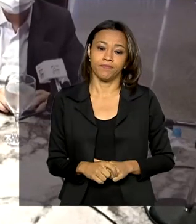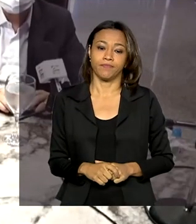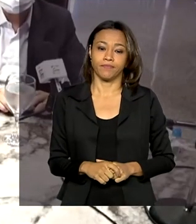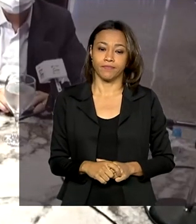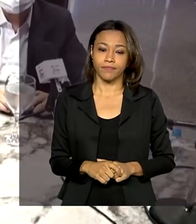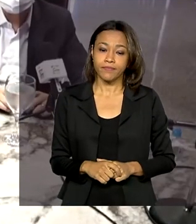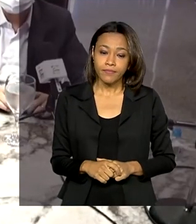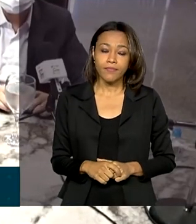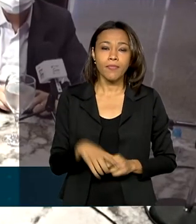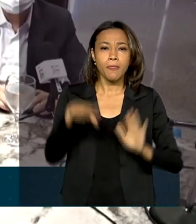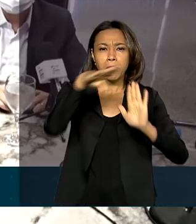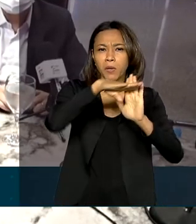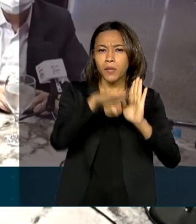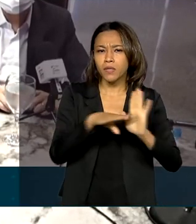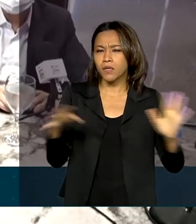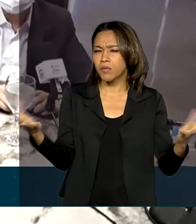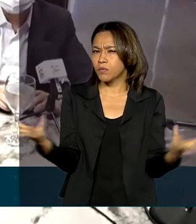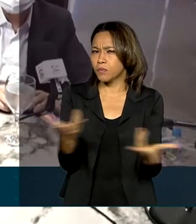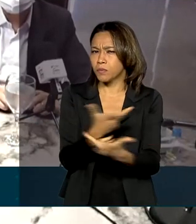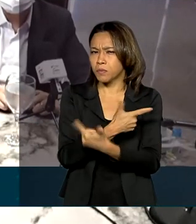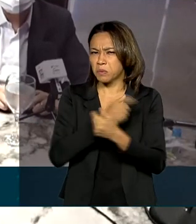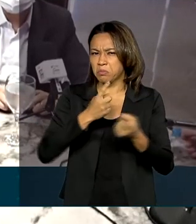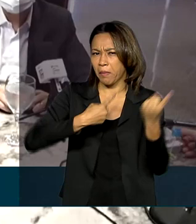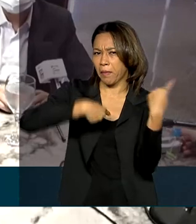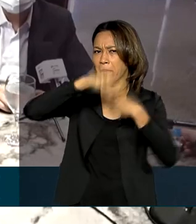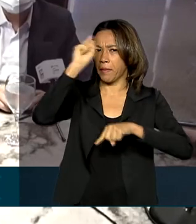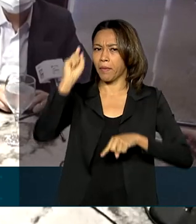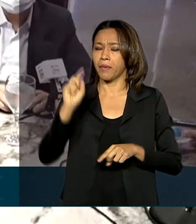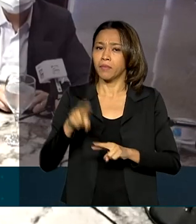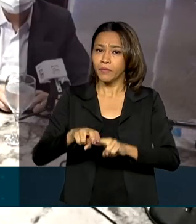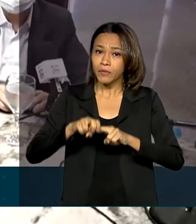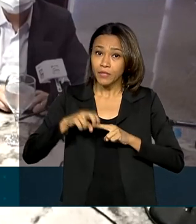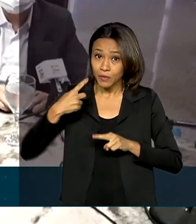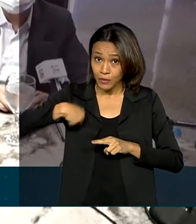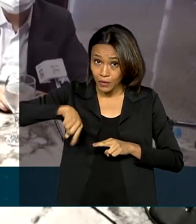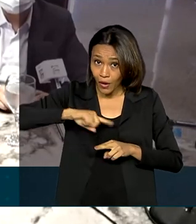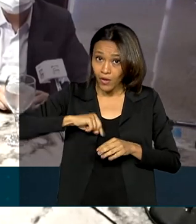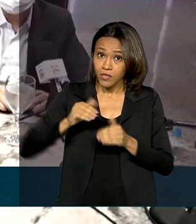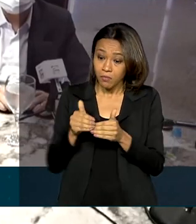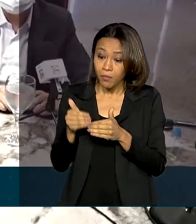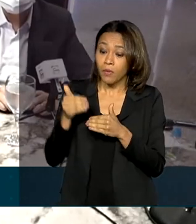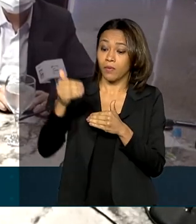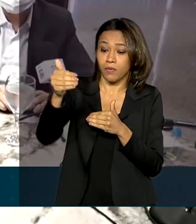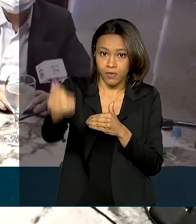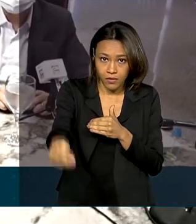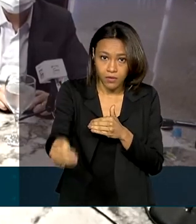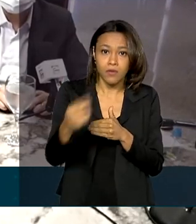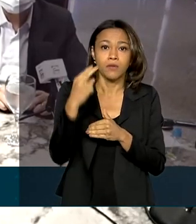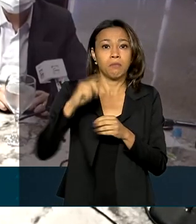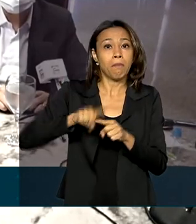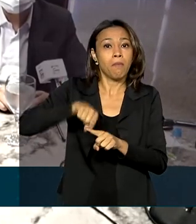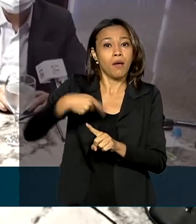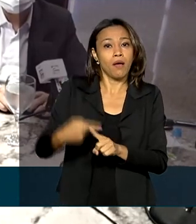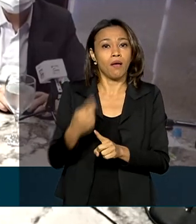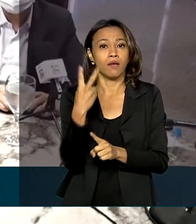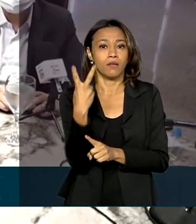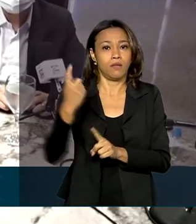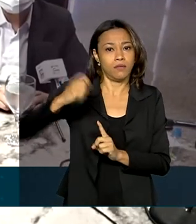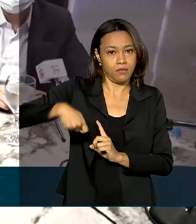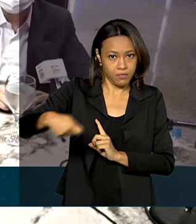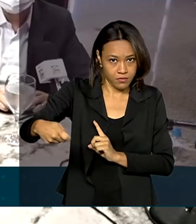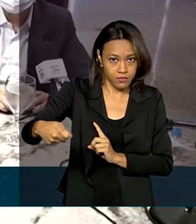Foi um programa extraordinariamente bem sucedido, tanto que nós estamos prorrogando por mais dois meses. Nós